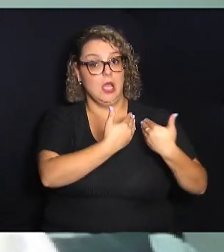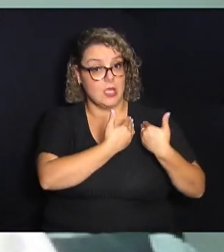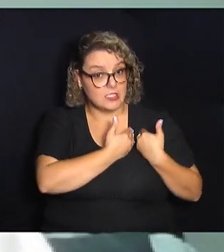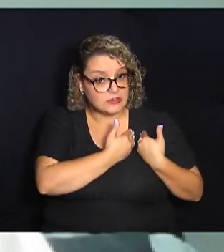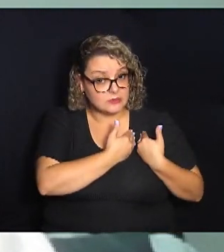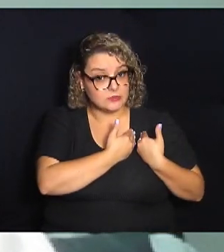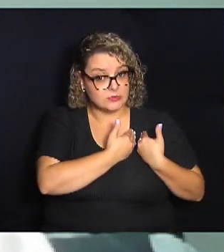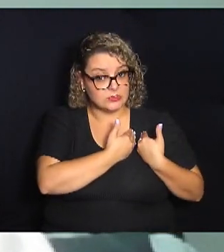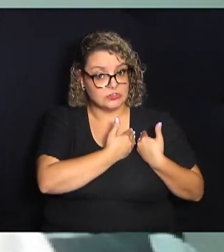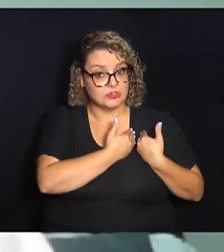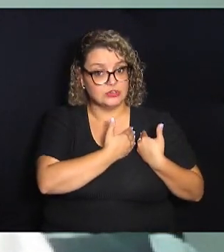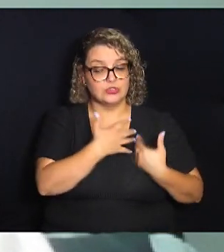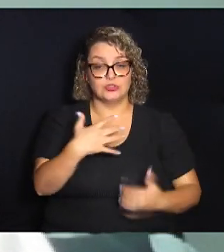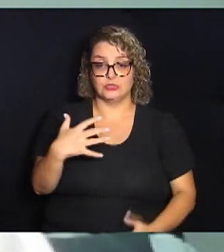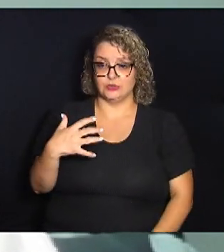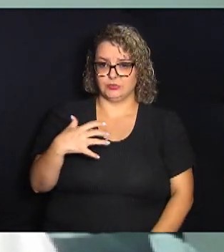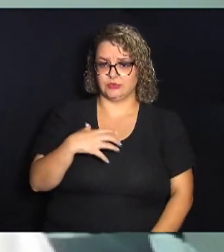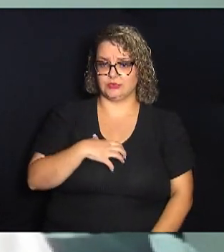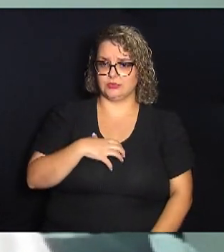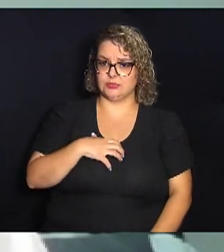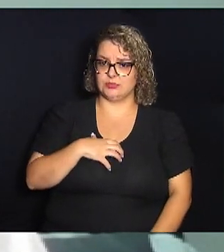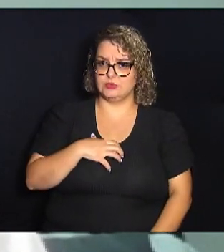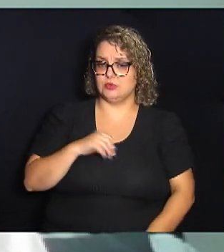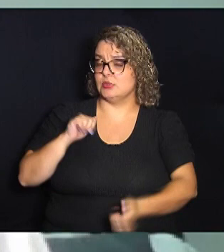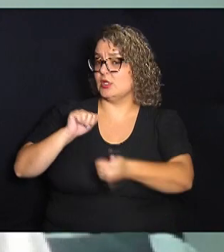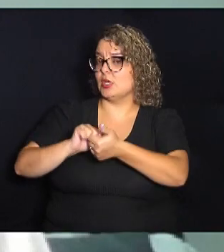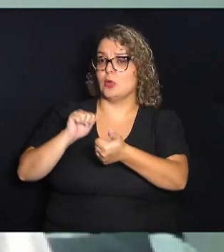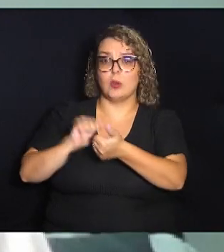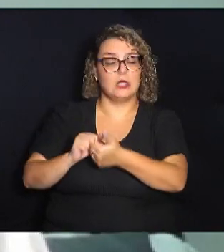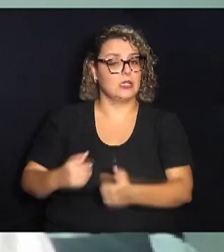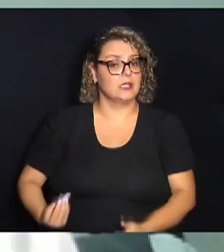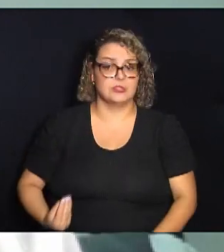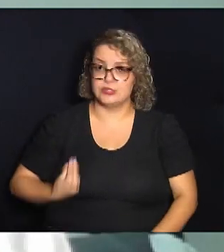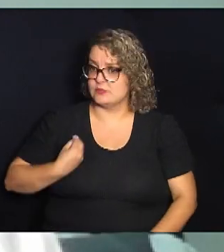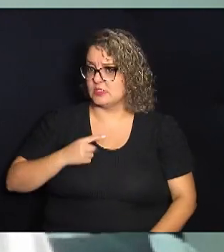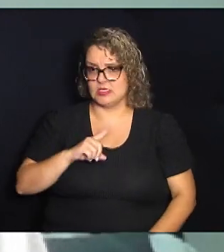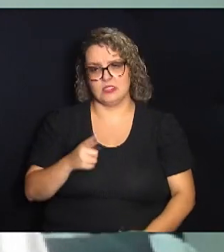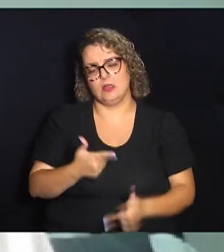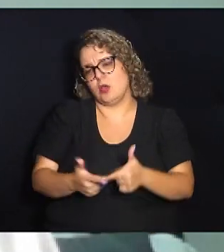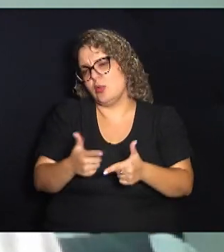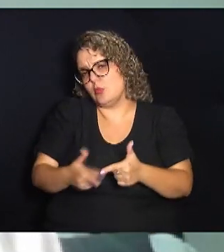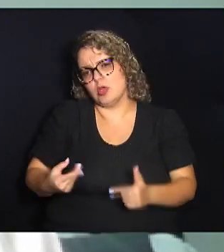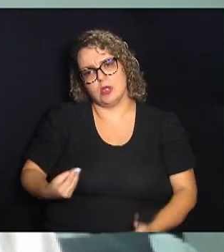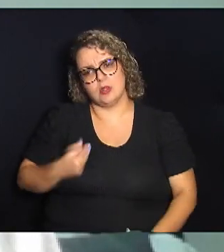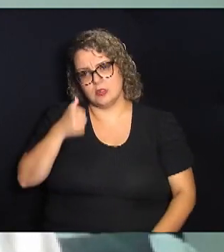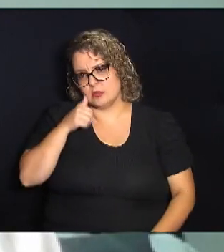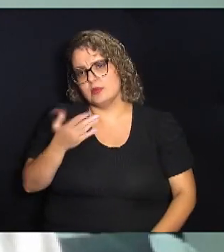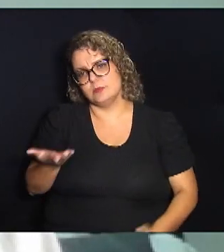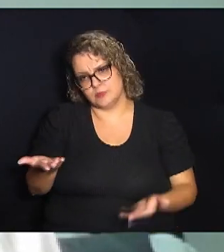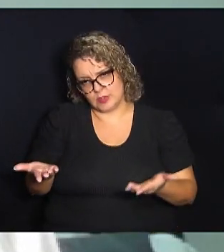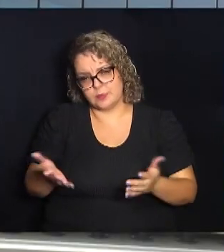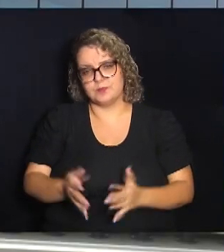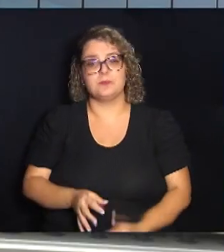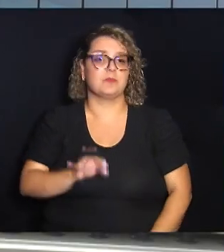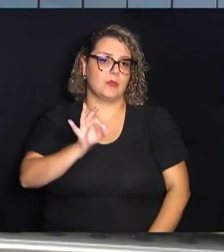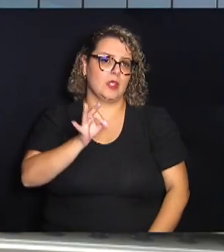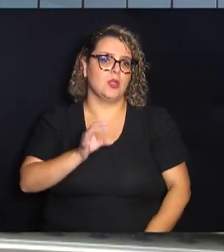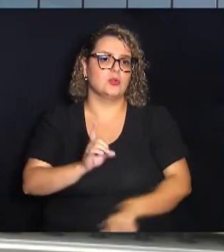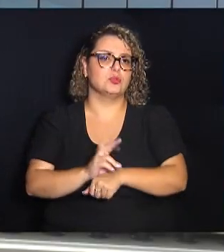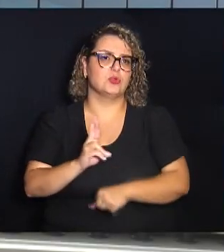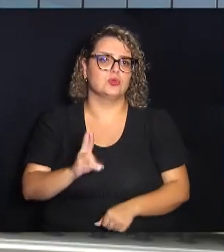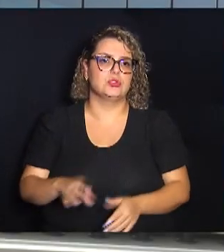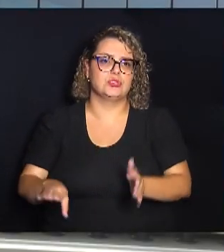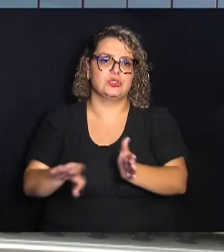responsável, de maneira que isso provoque qualidade de vida e não problemas na vida da mulher, né? Exatamente. Doutor, chegou